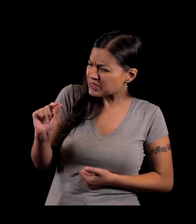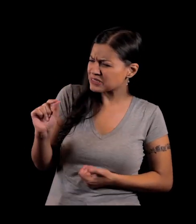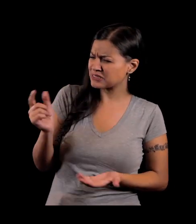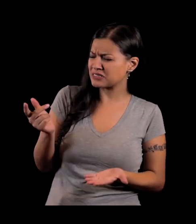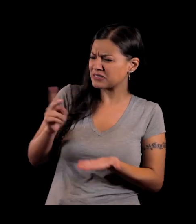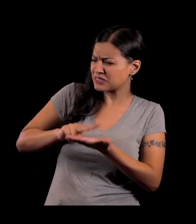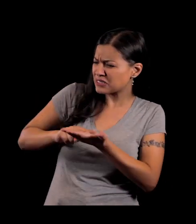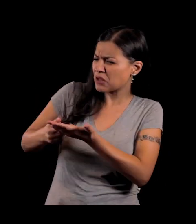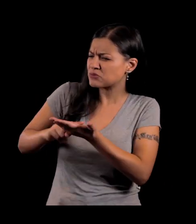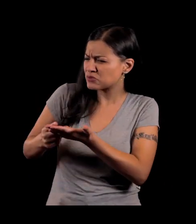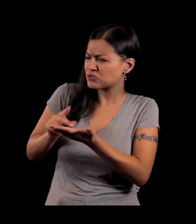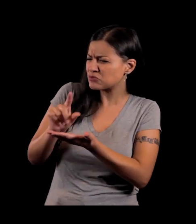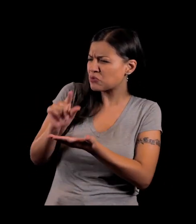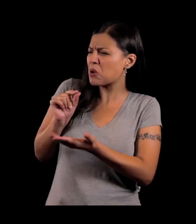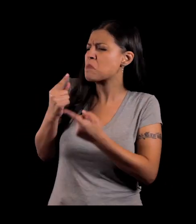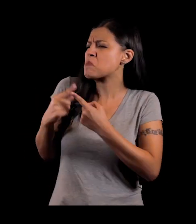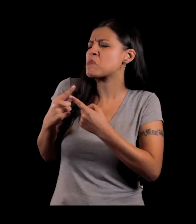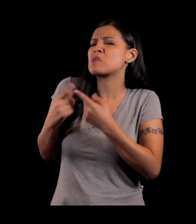entendeu muito bem porque eu